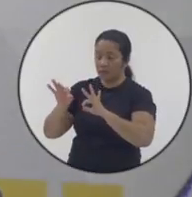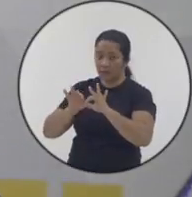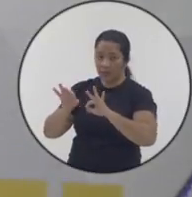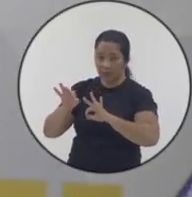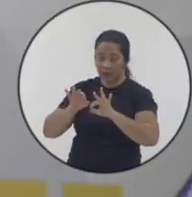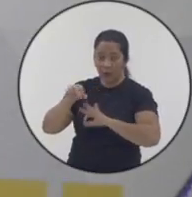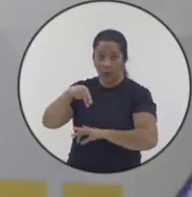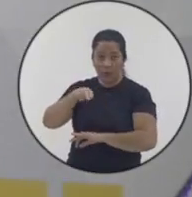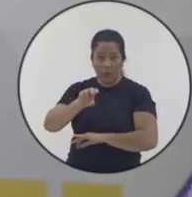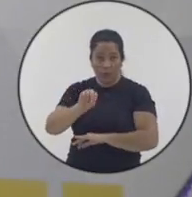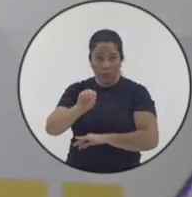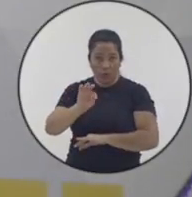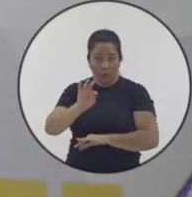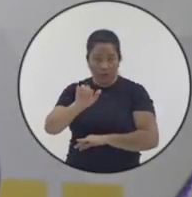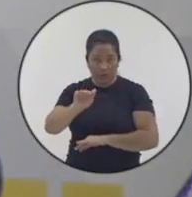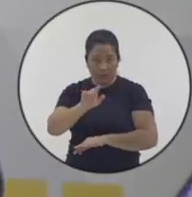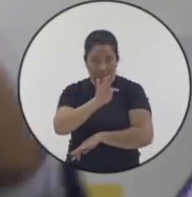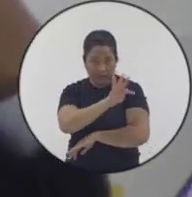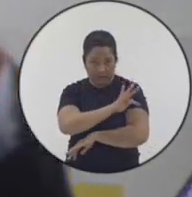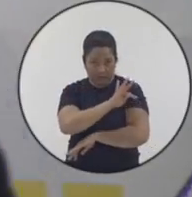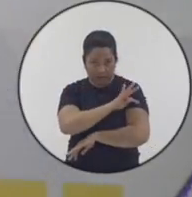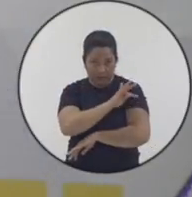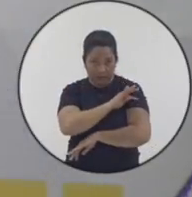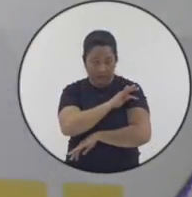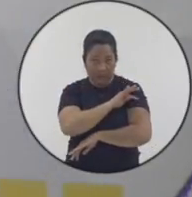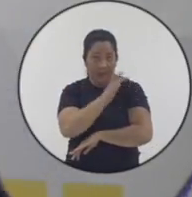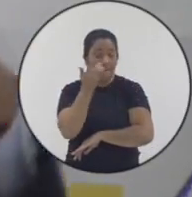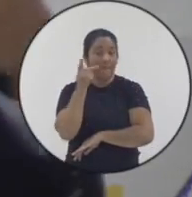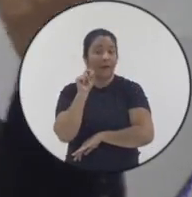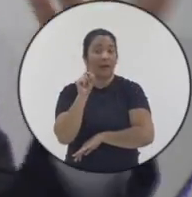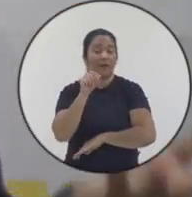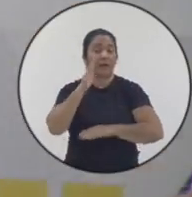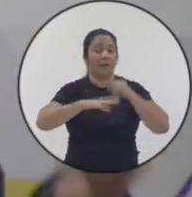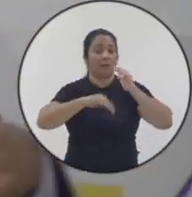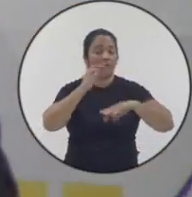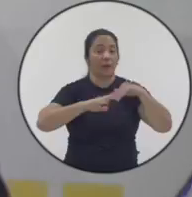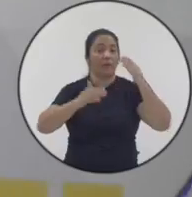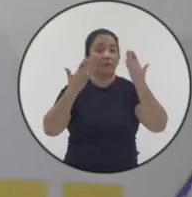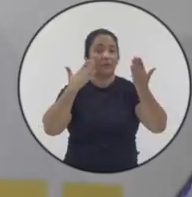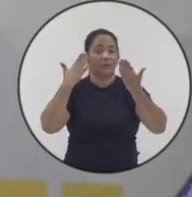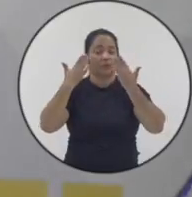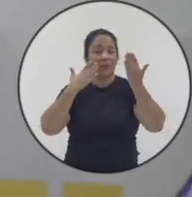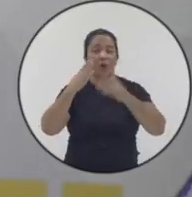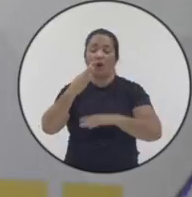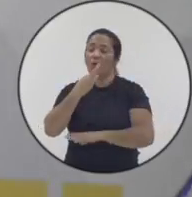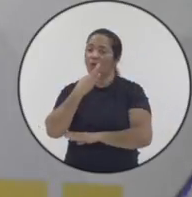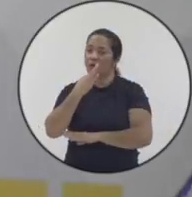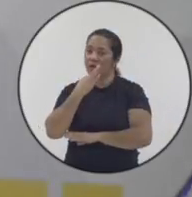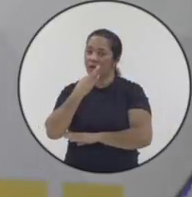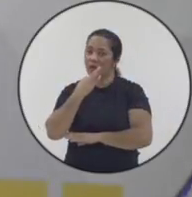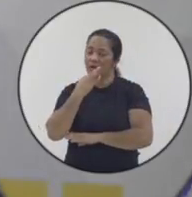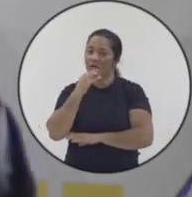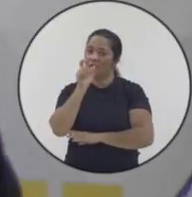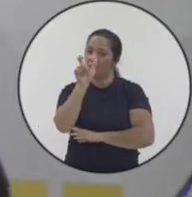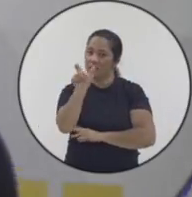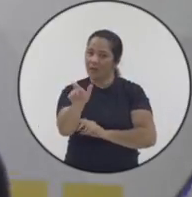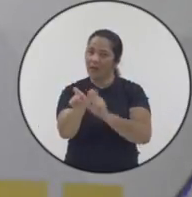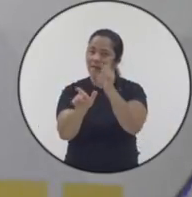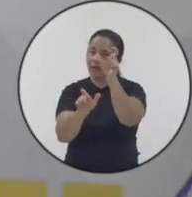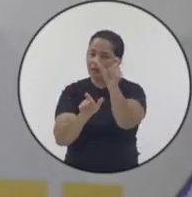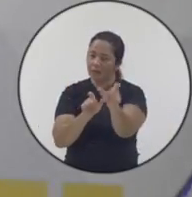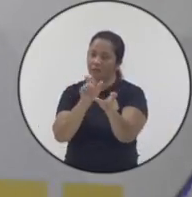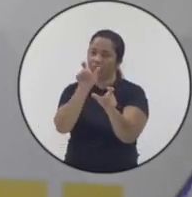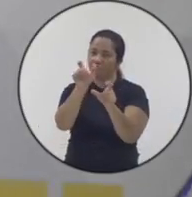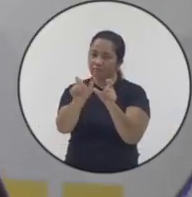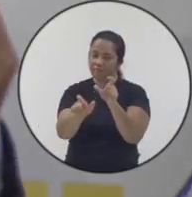que os profissionais saibam cada desses termos, cisnormatividade, heteronormatividade, expressão de gênero, para que eles